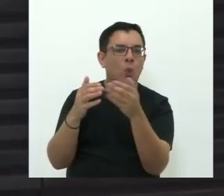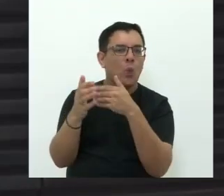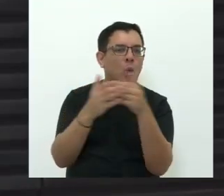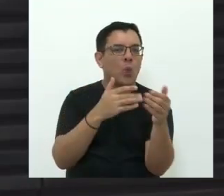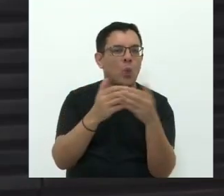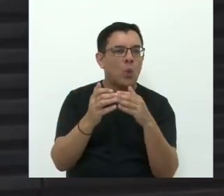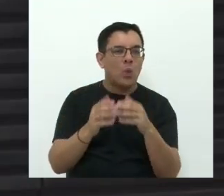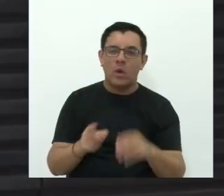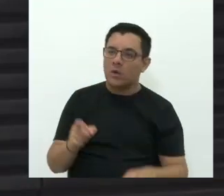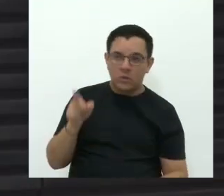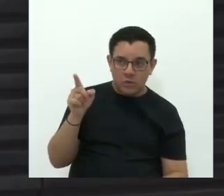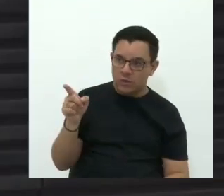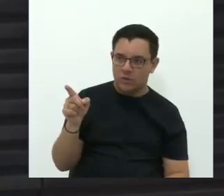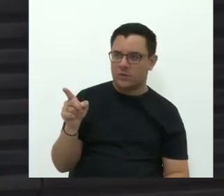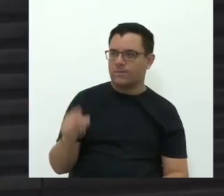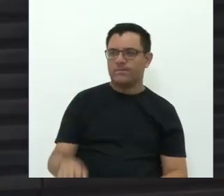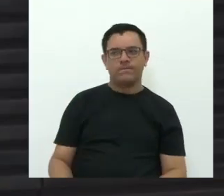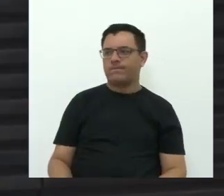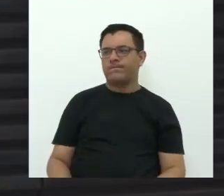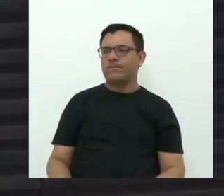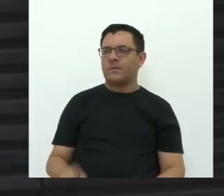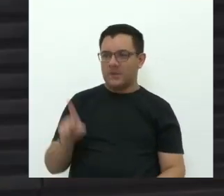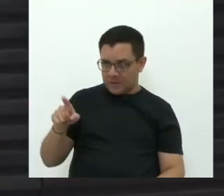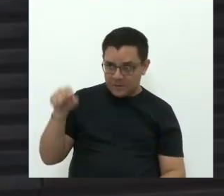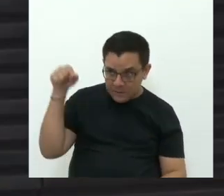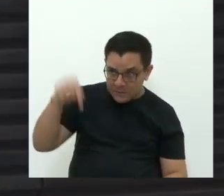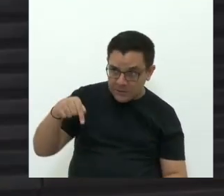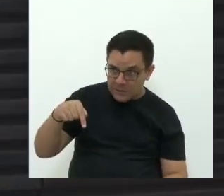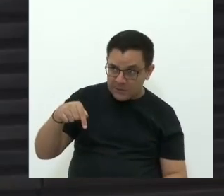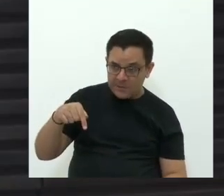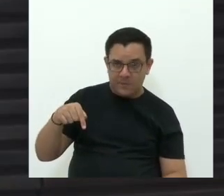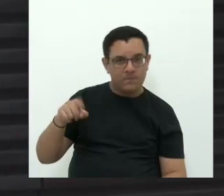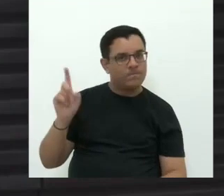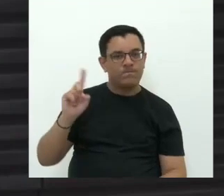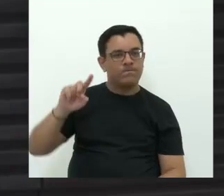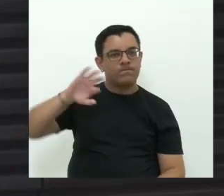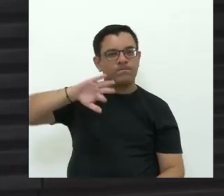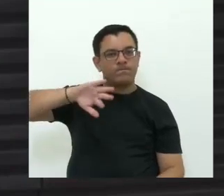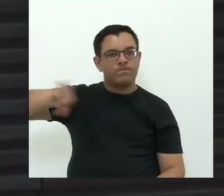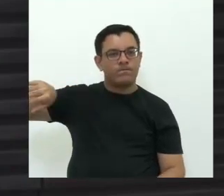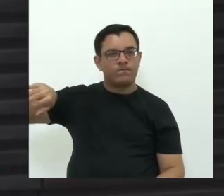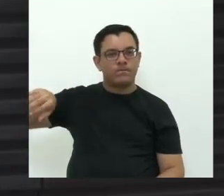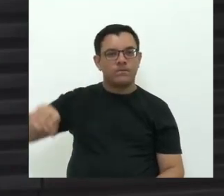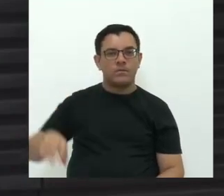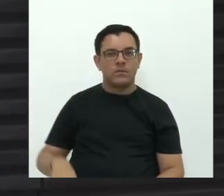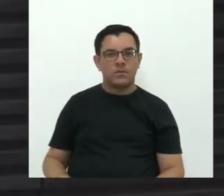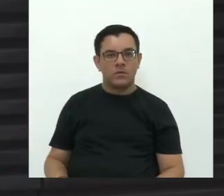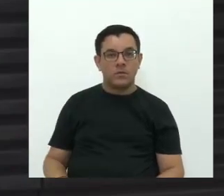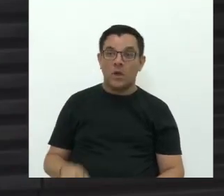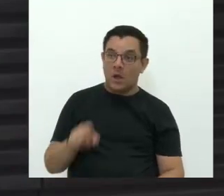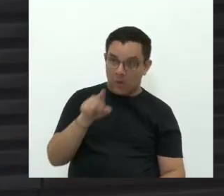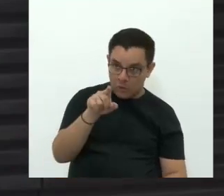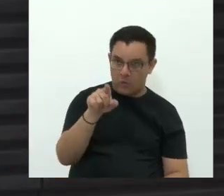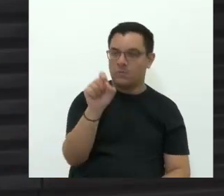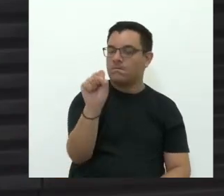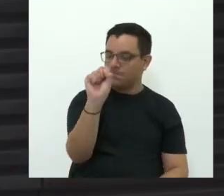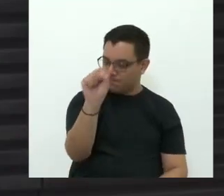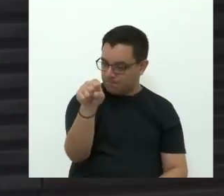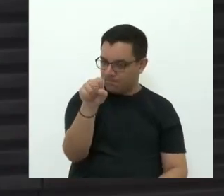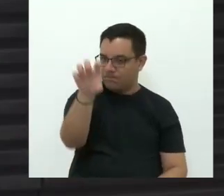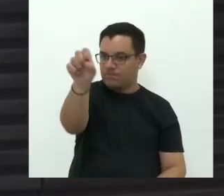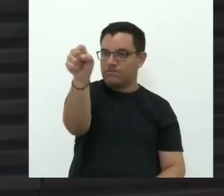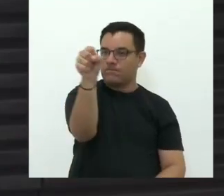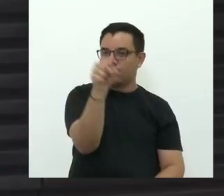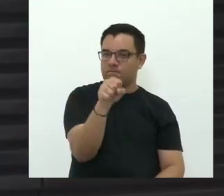o seguinte Olha você não tem que estar nessa cadeira ou você sim tem que estar nessa cadeira